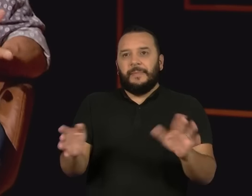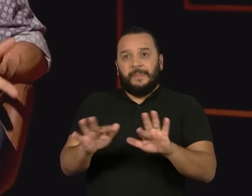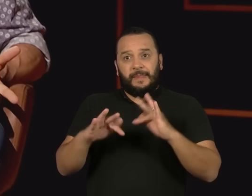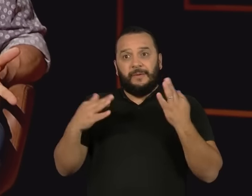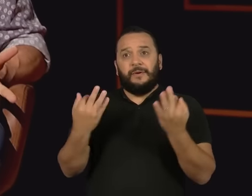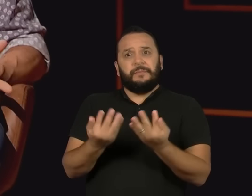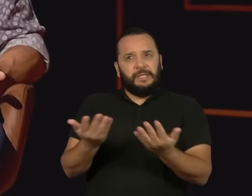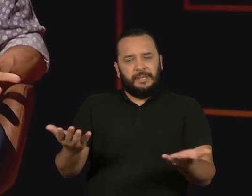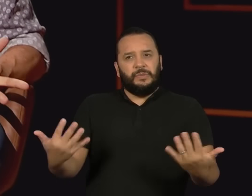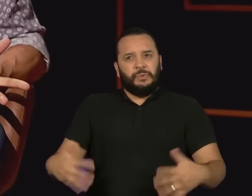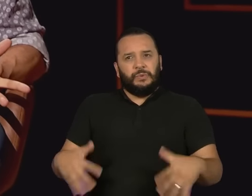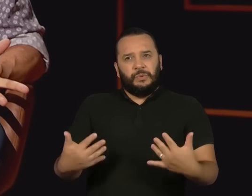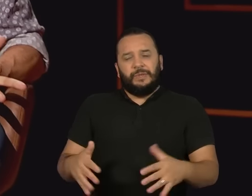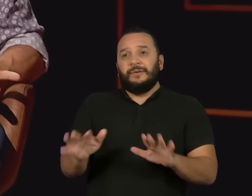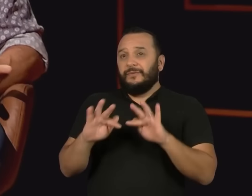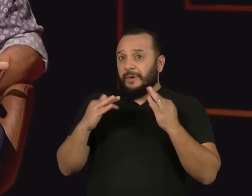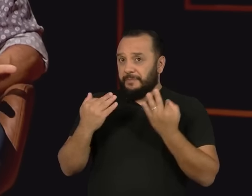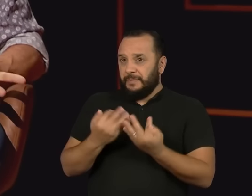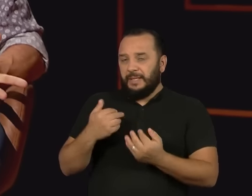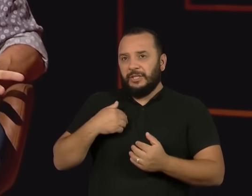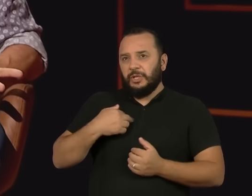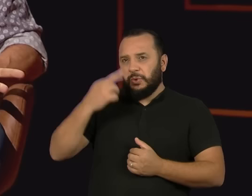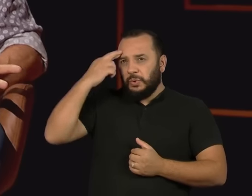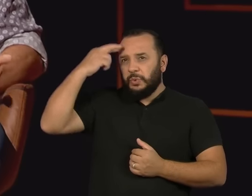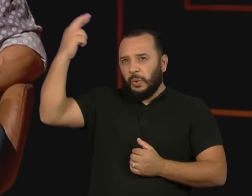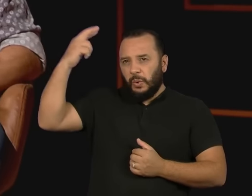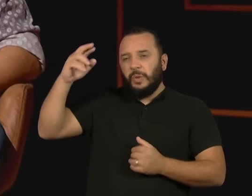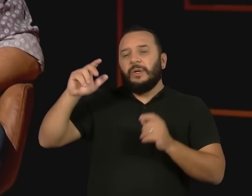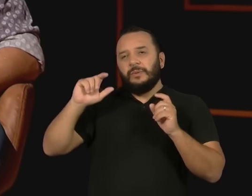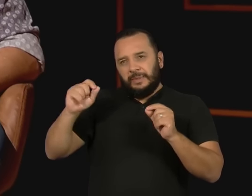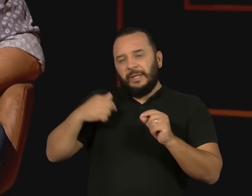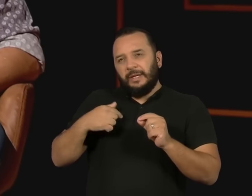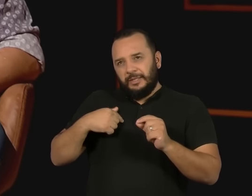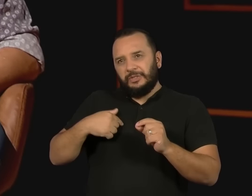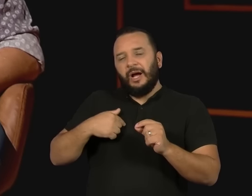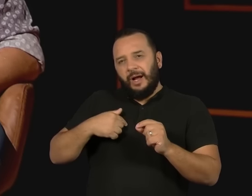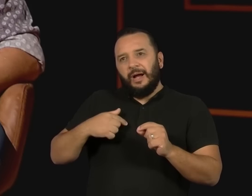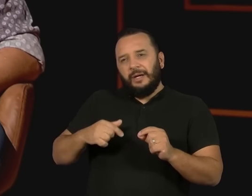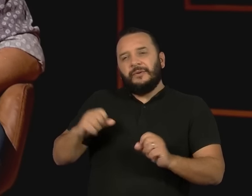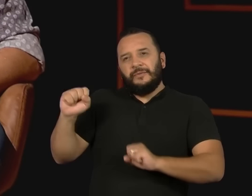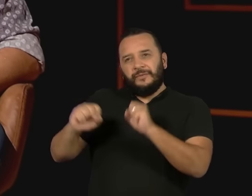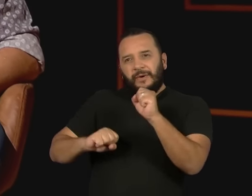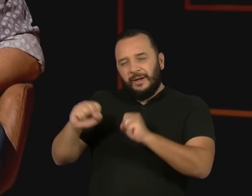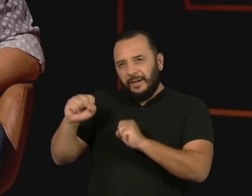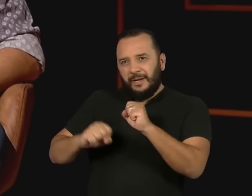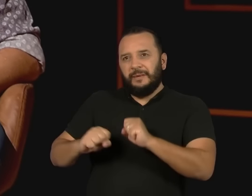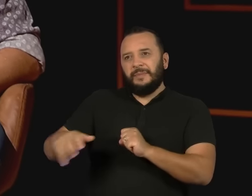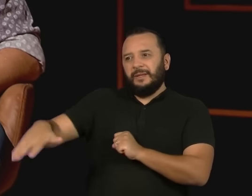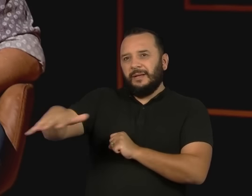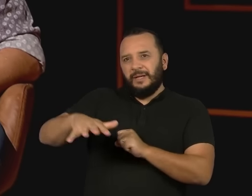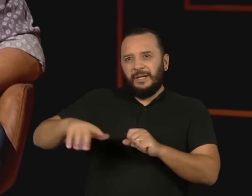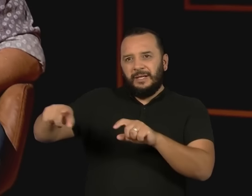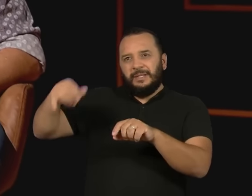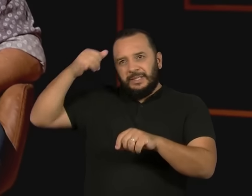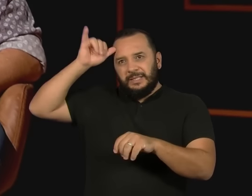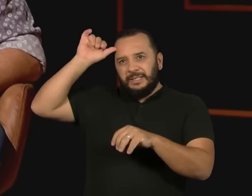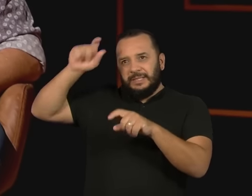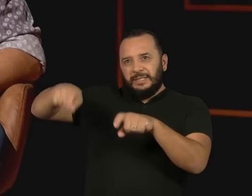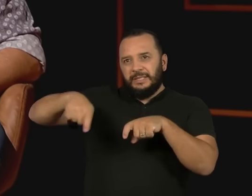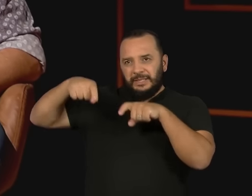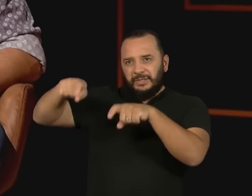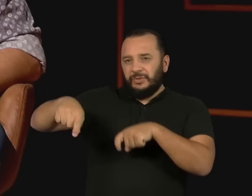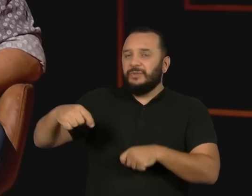como você disse, era uma família de donos de engenho, né? Então, realmente, eu sou aí fruto e estou